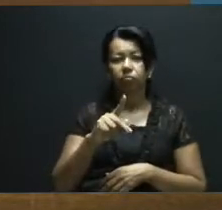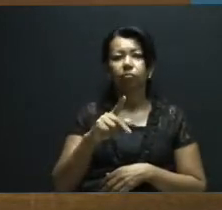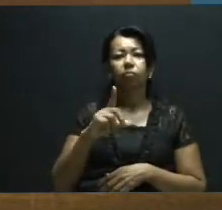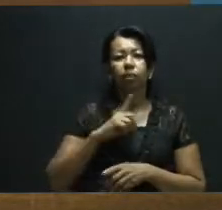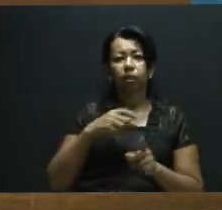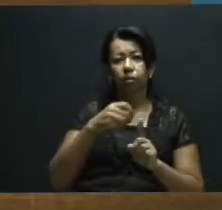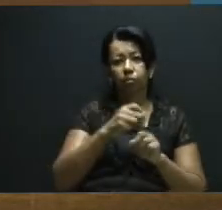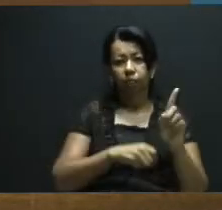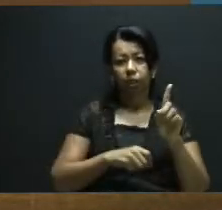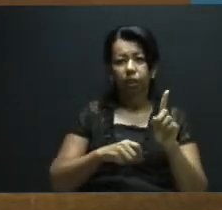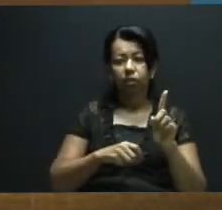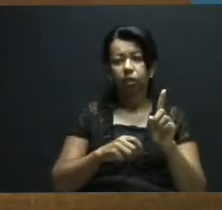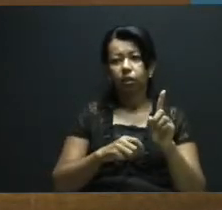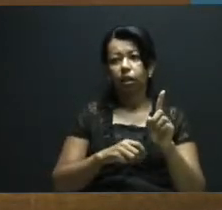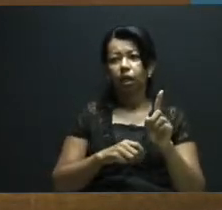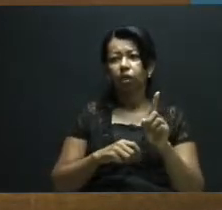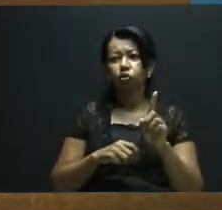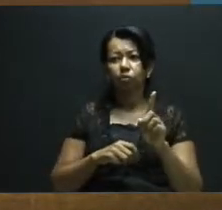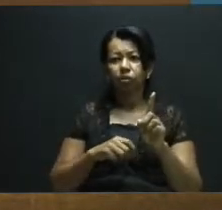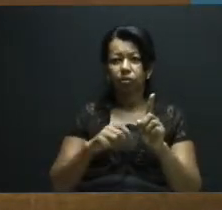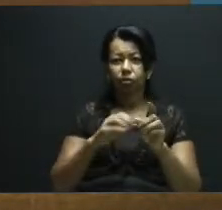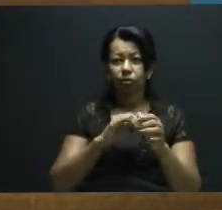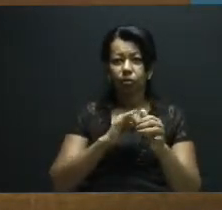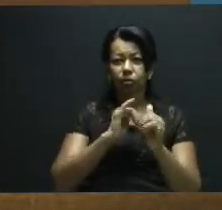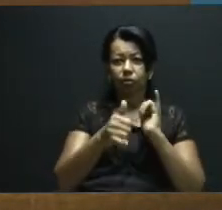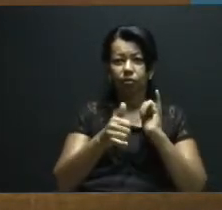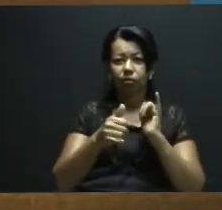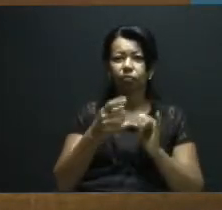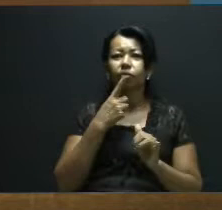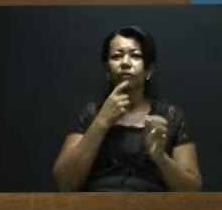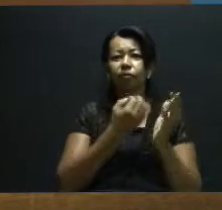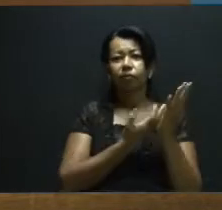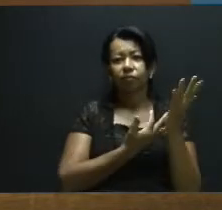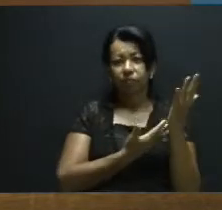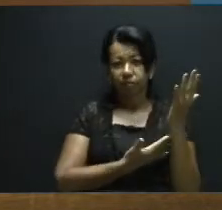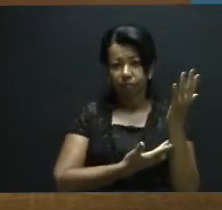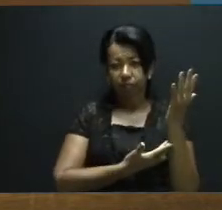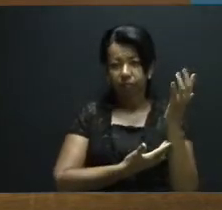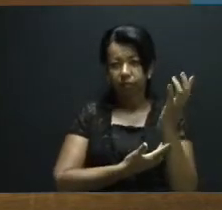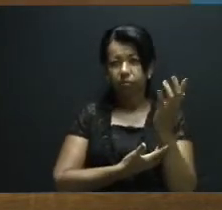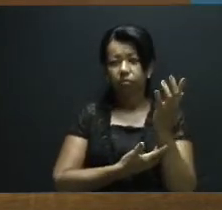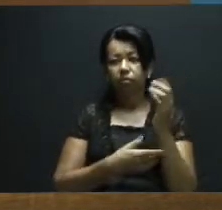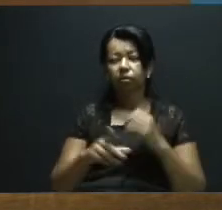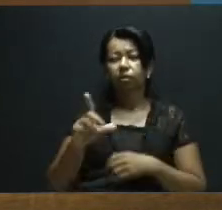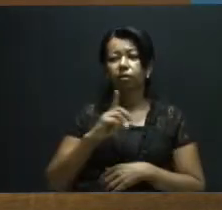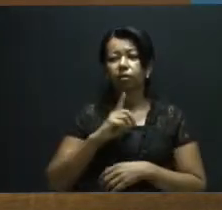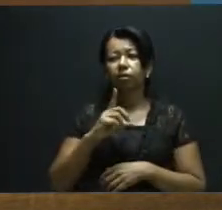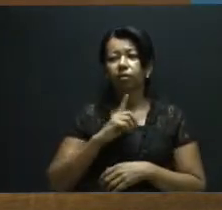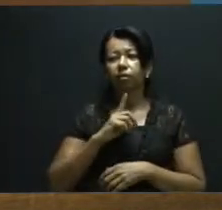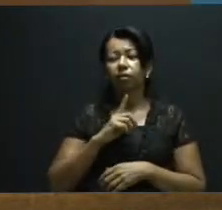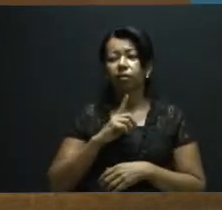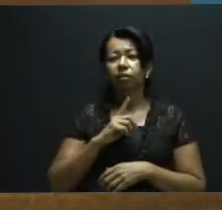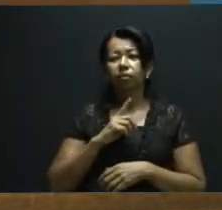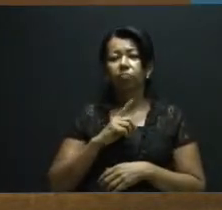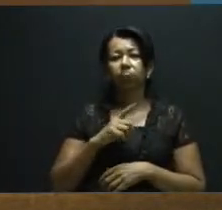junho vermelho nós temos hoje uma cidade onde por ser cercada e cortada por rodovias nós